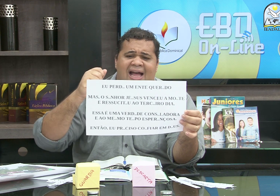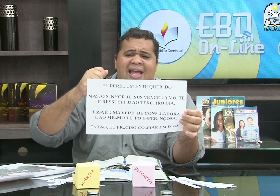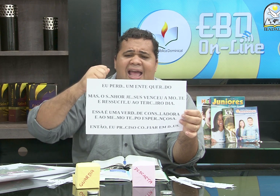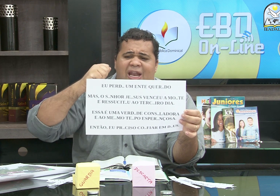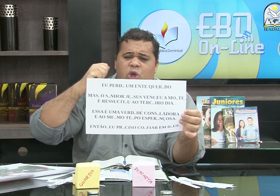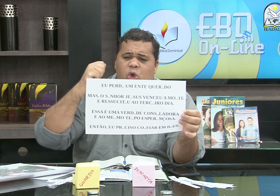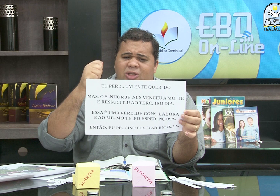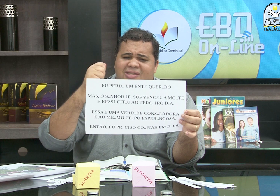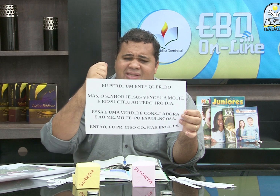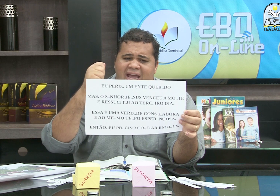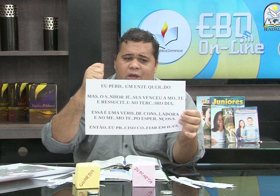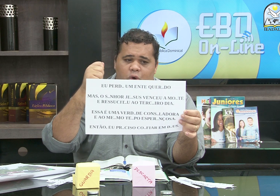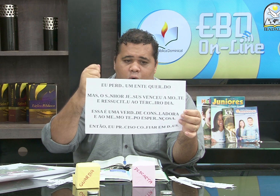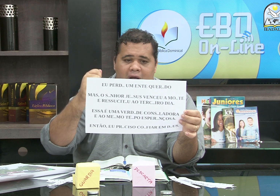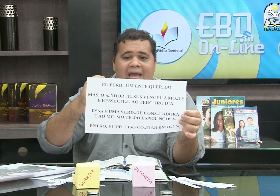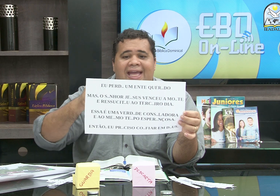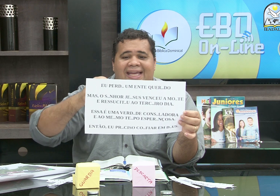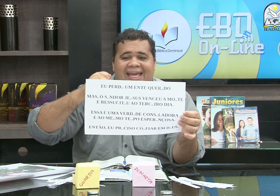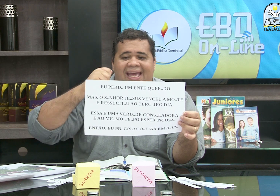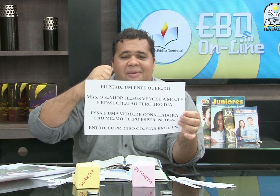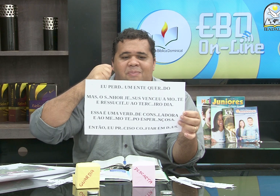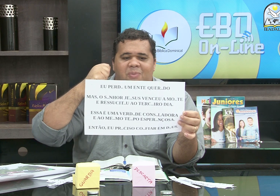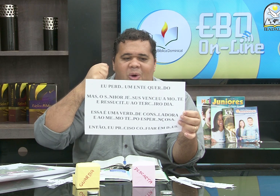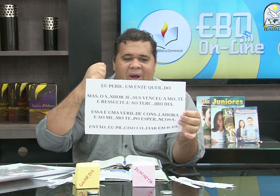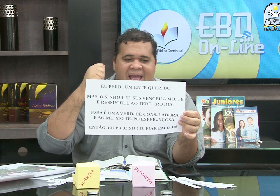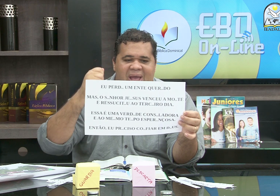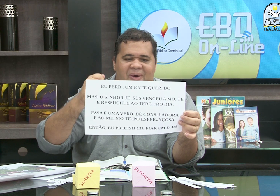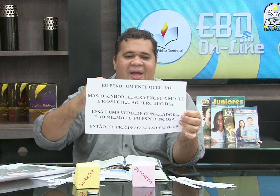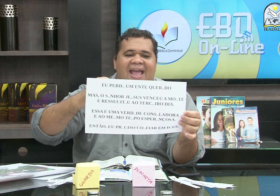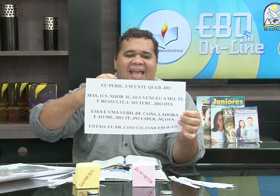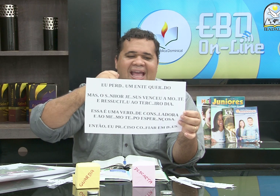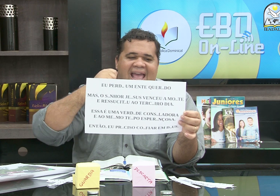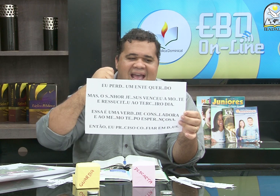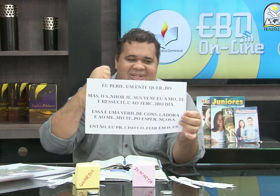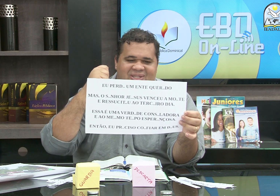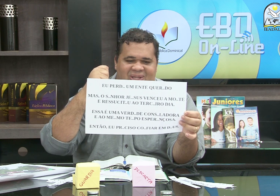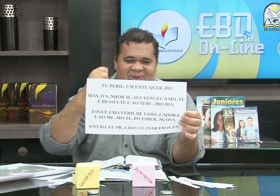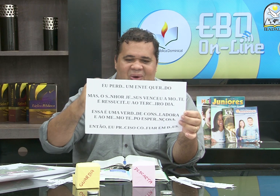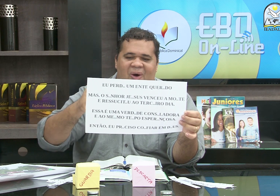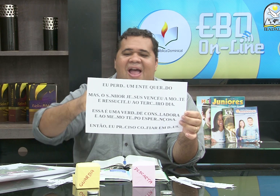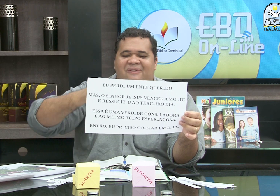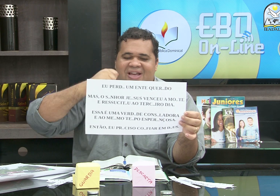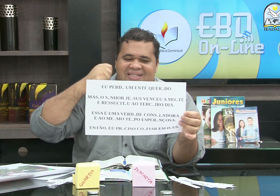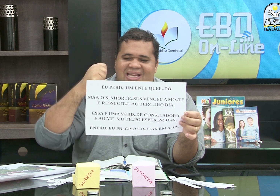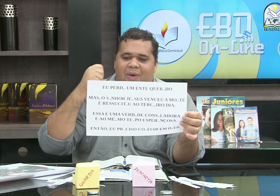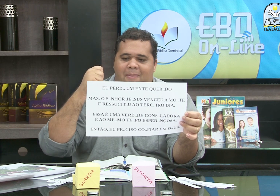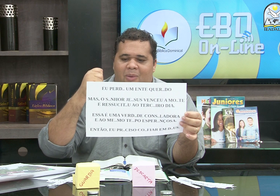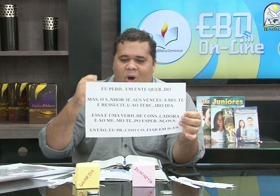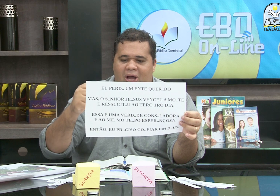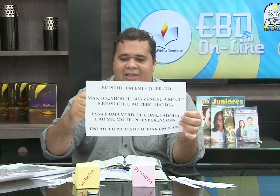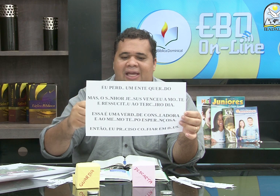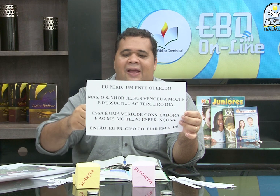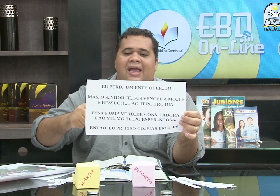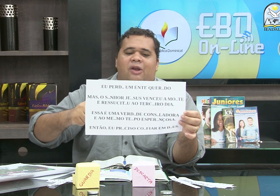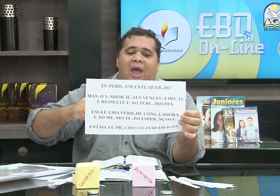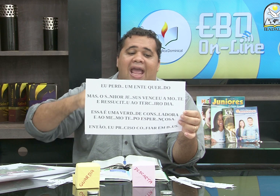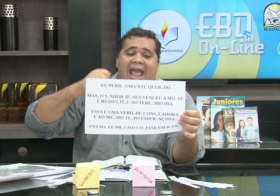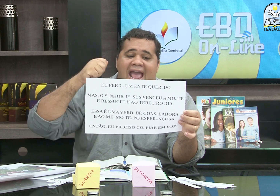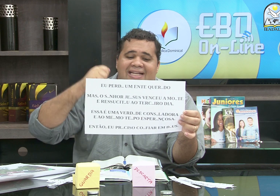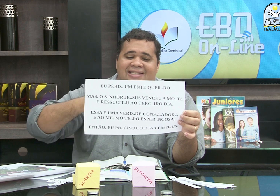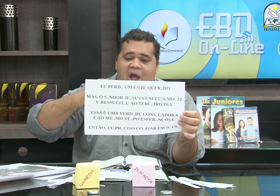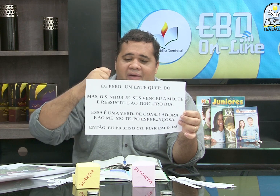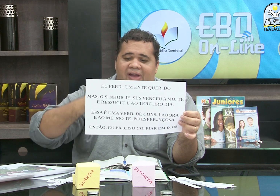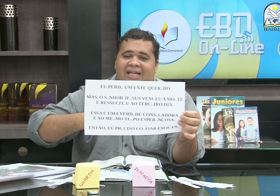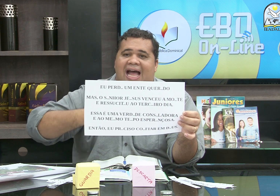focar no Senhor que morreu e ressuscitou venceu a morte não